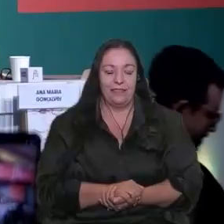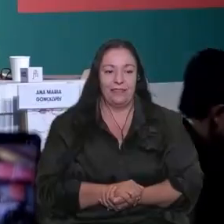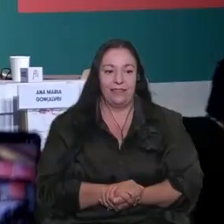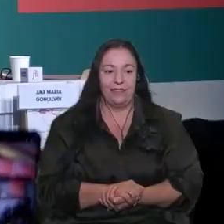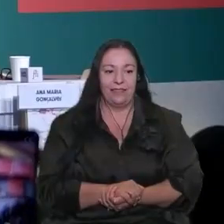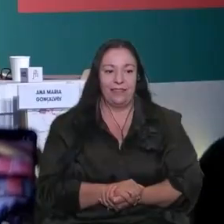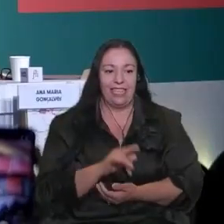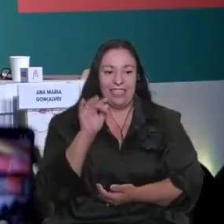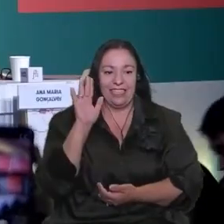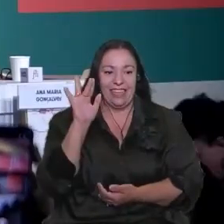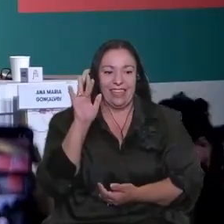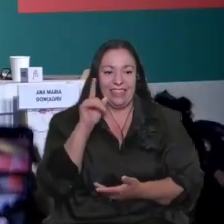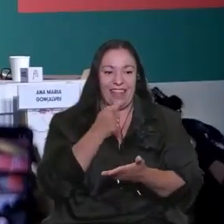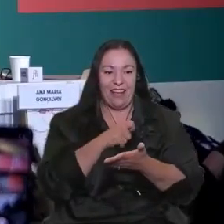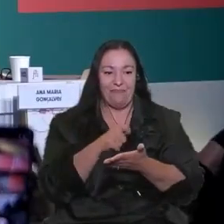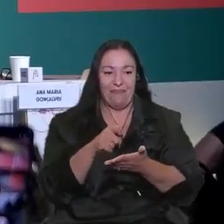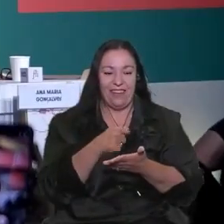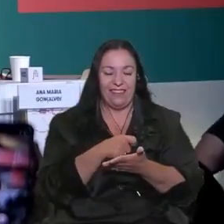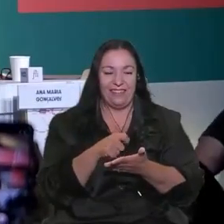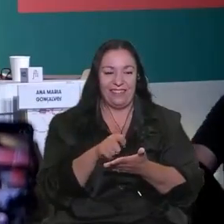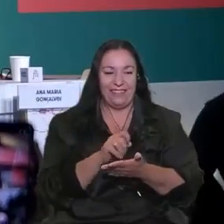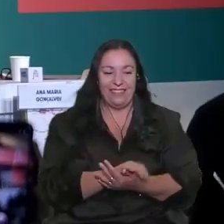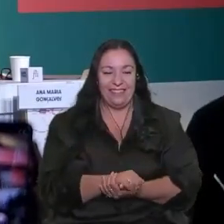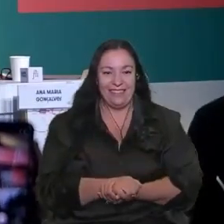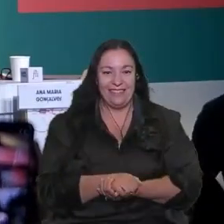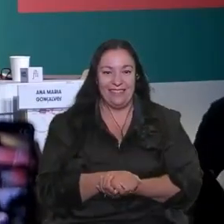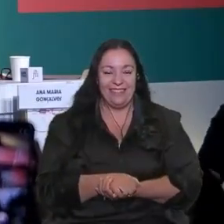solteira, escrita à mão. Então,